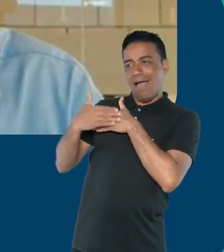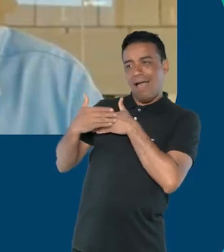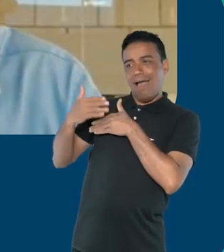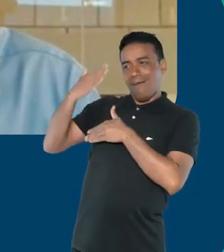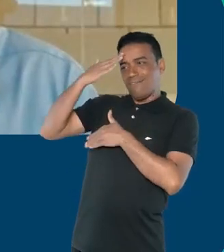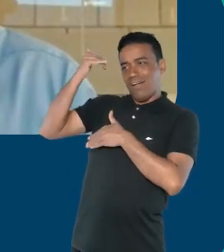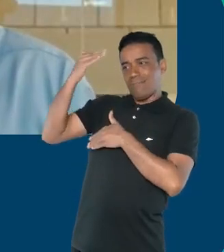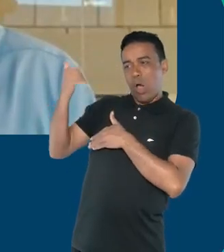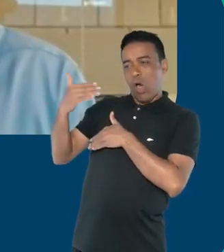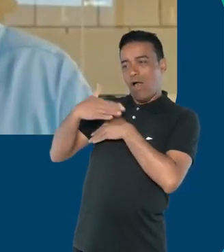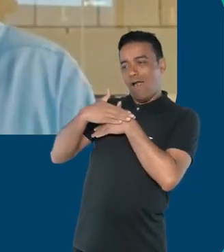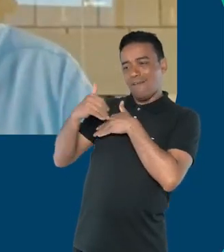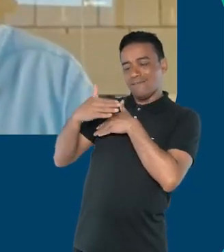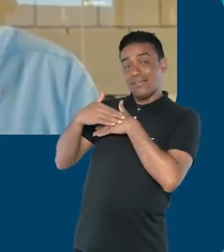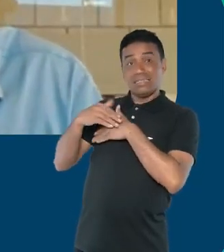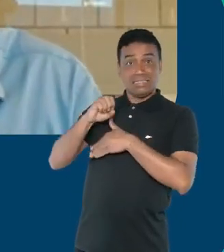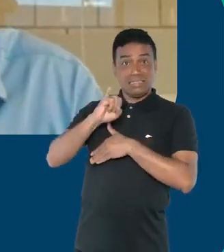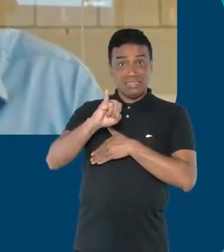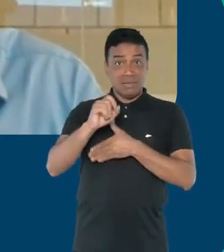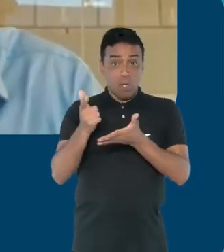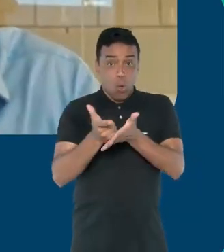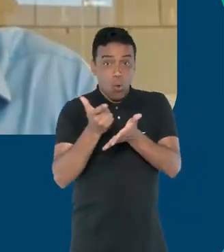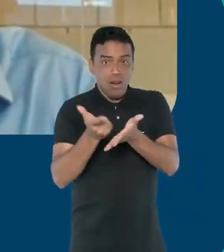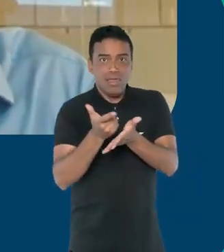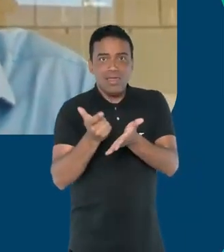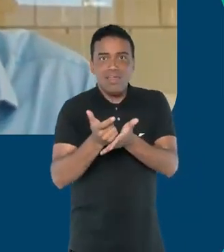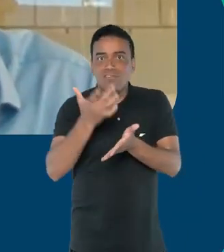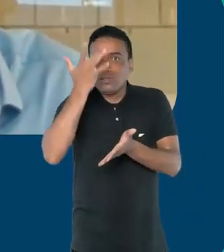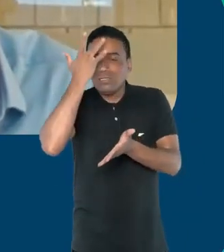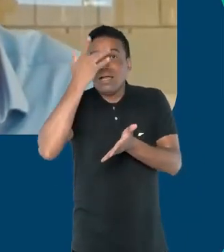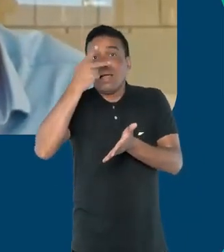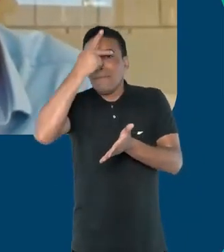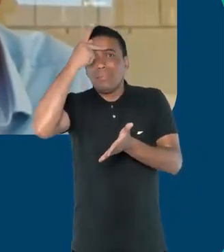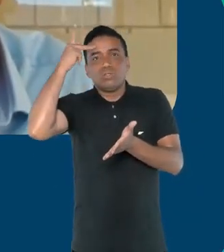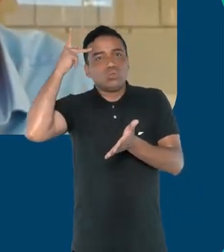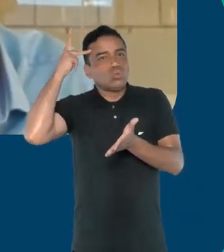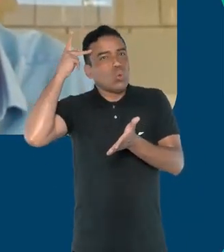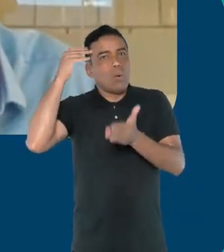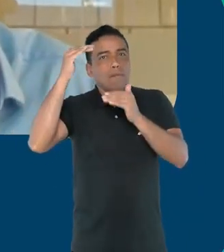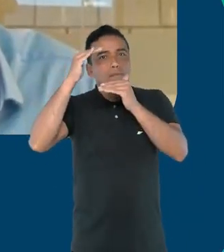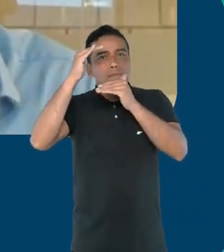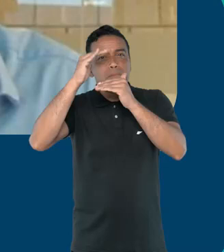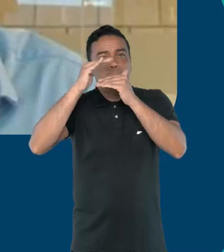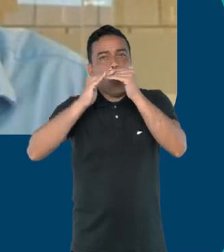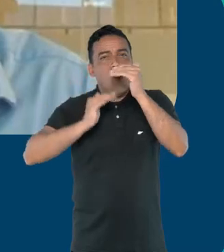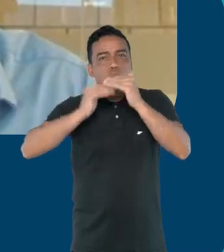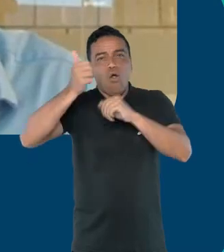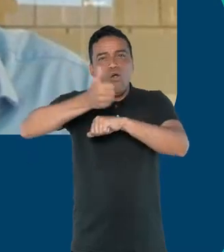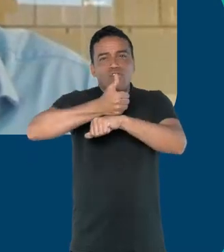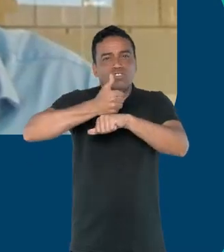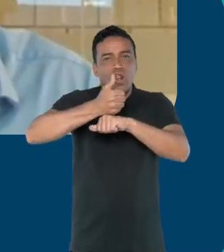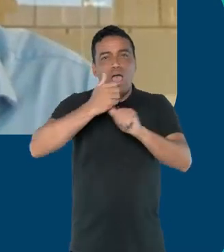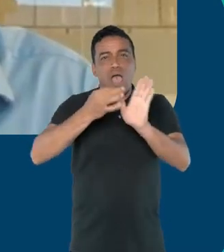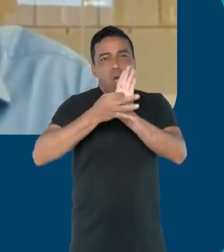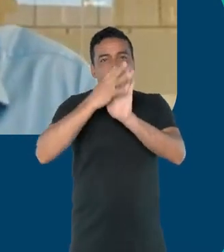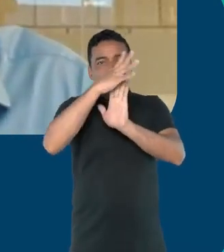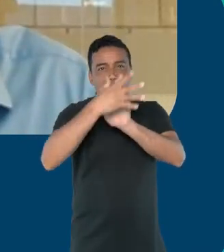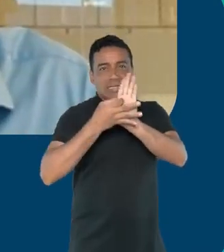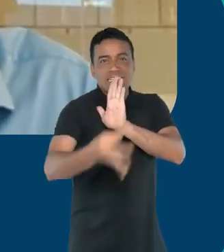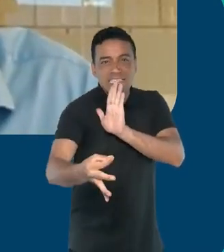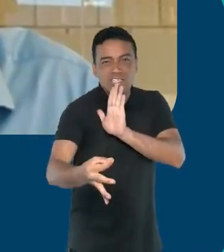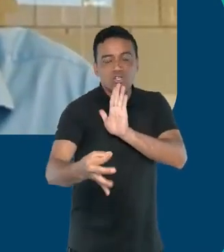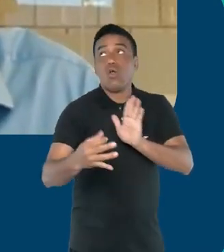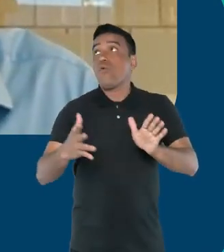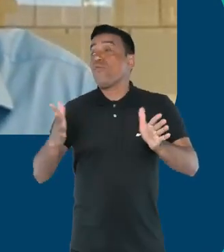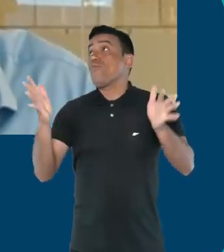elogiado, né? Por exemplo, se o meu livro é elogiado por um crítico qualquer, eu vou ficar, né, muito